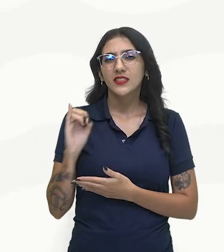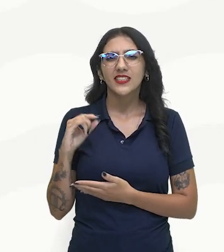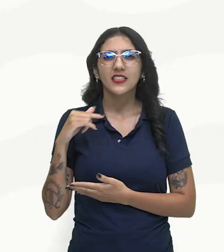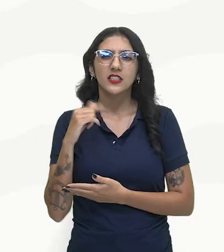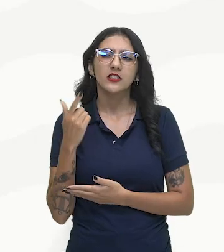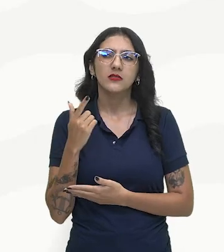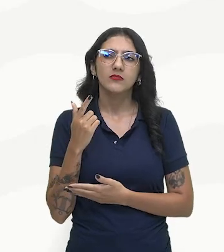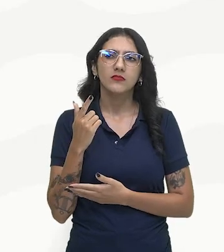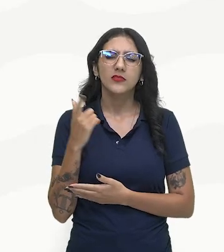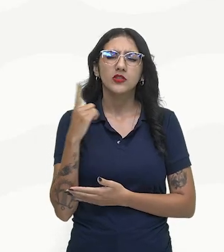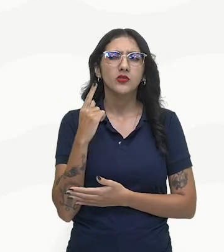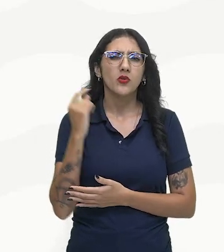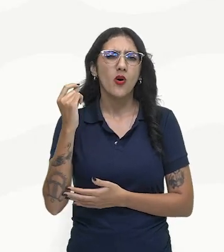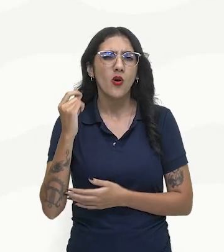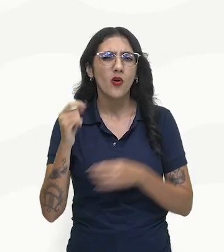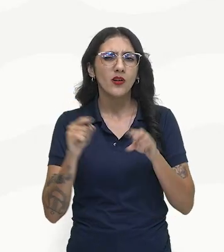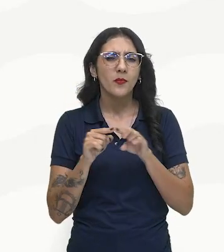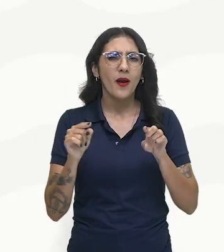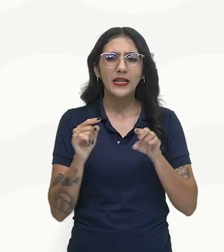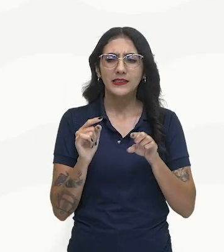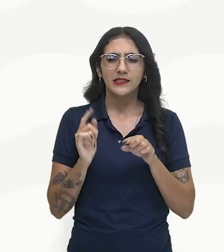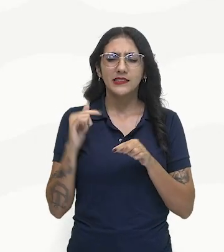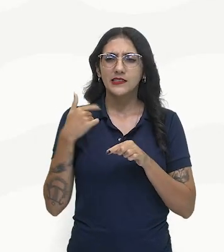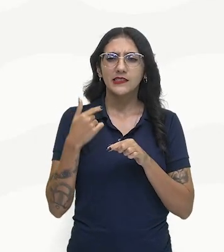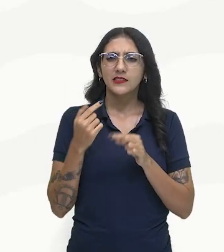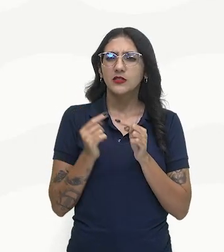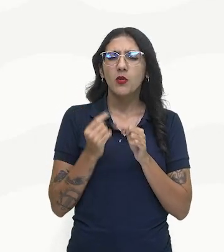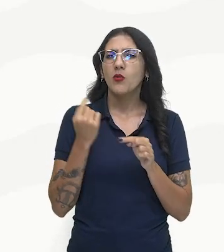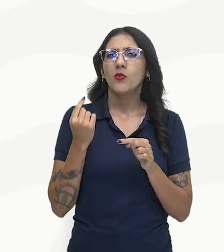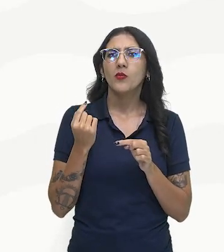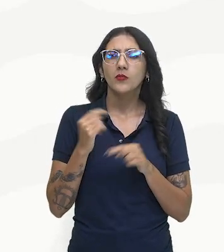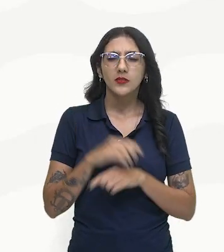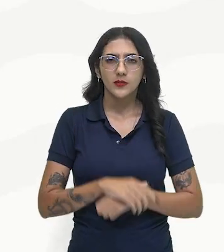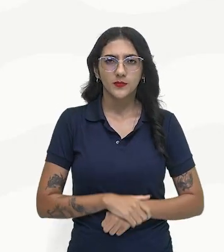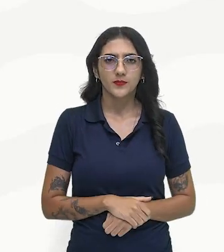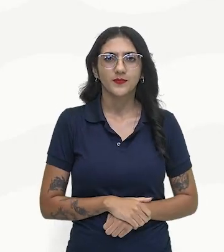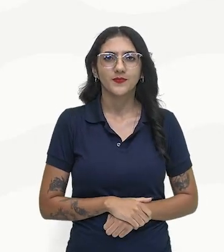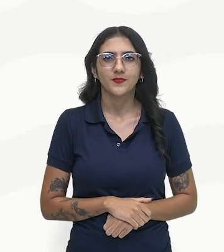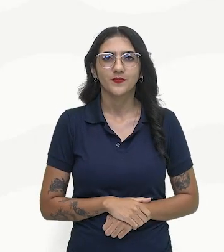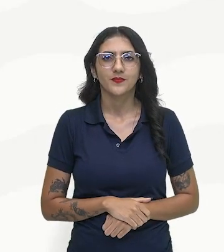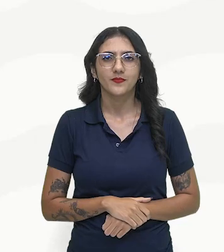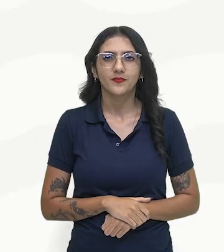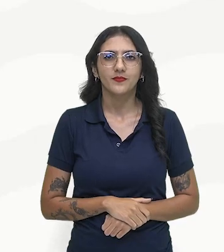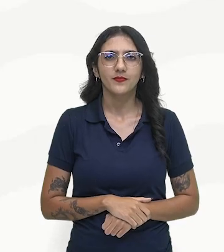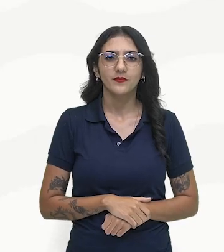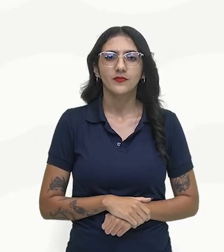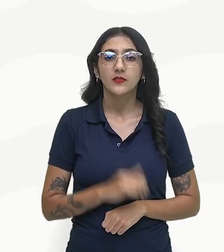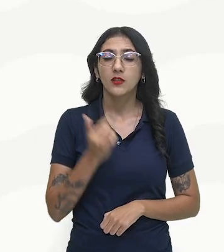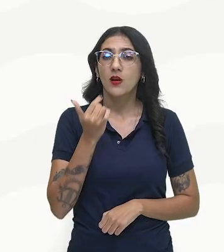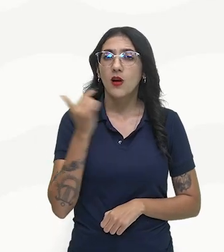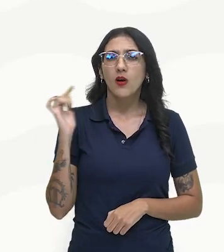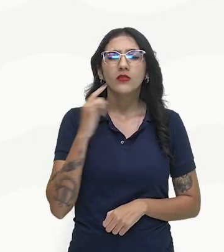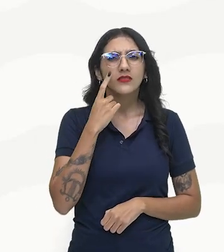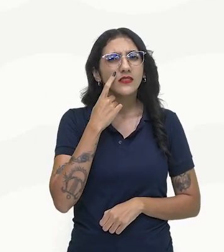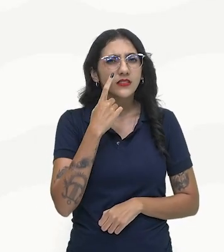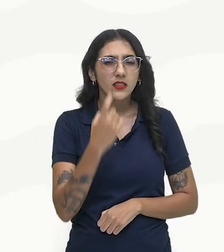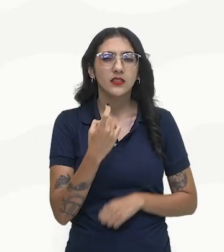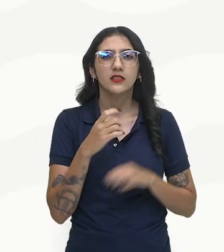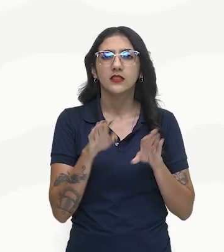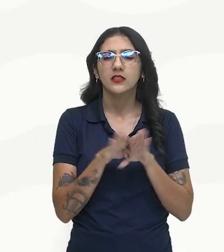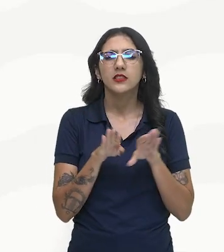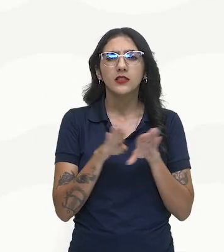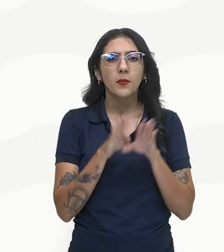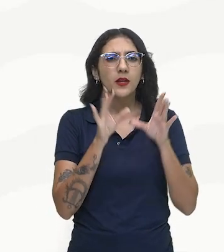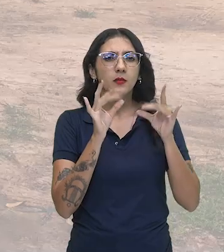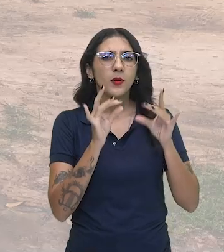coisa que você não é. É verdade, professor. Garante, né? É isso mesmo. Mas uma coisa interessante é que a gente vai percebendo aí